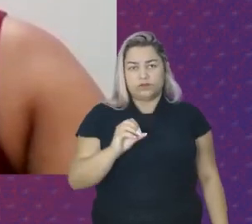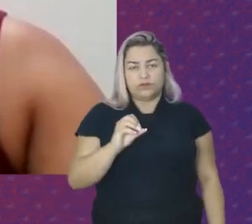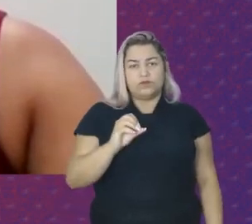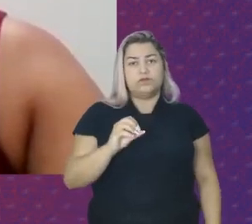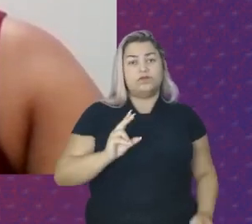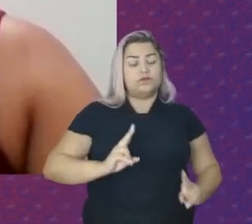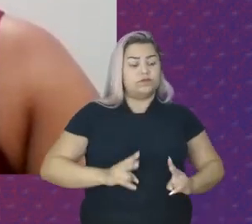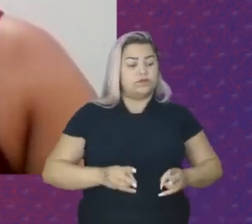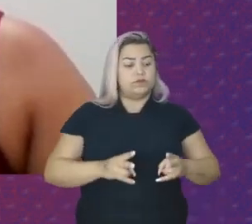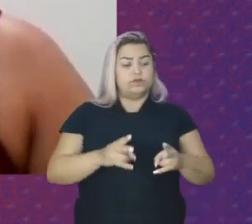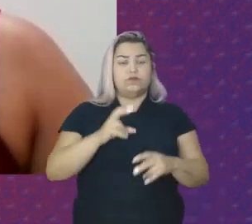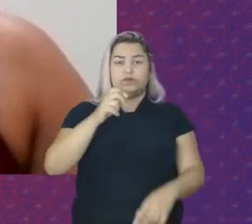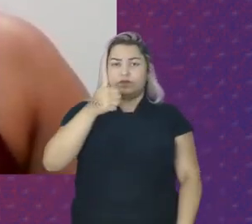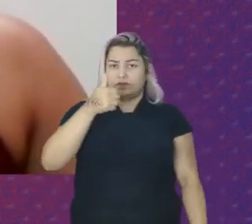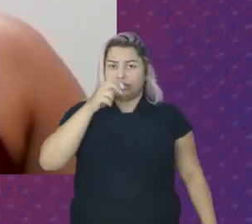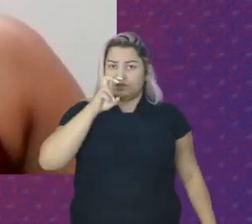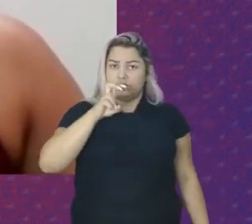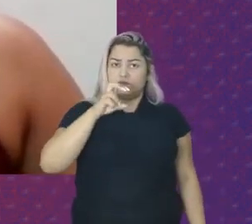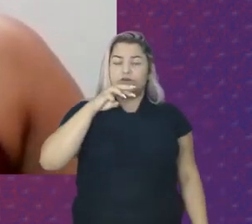sequência no dia 15 de março,